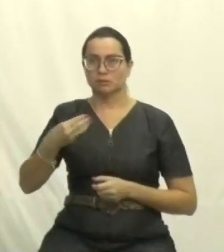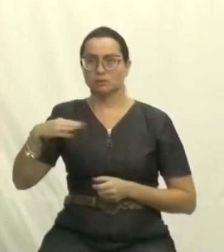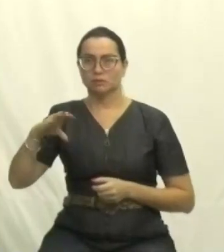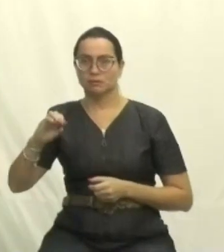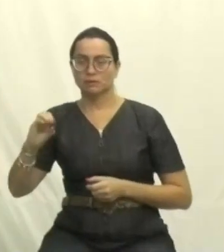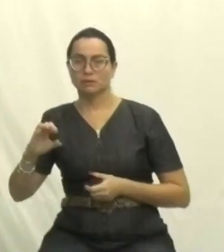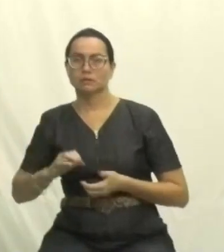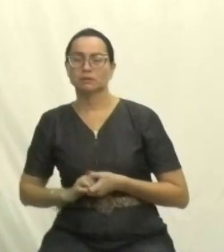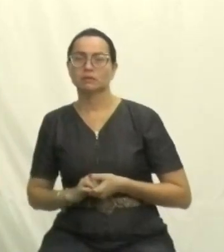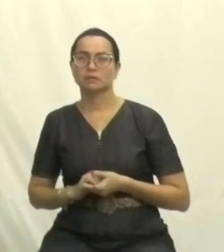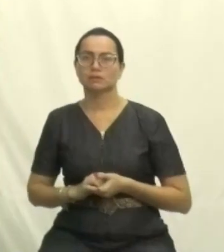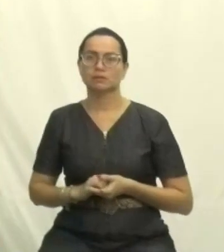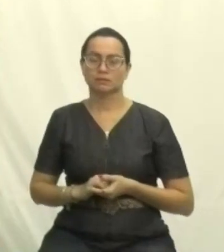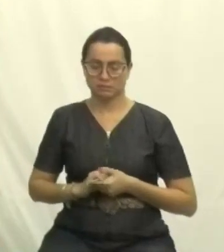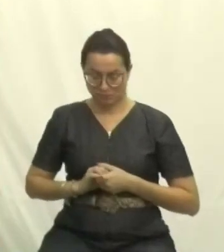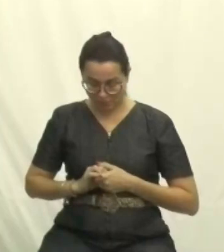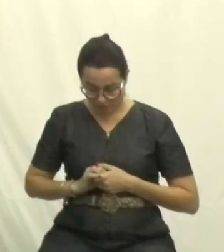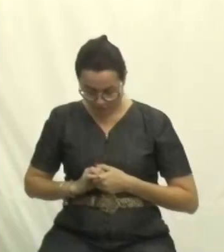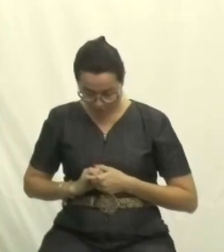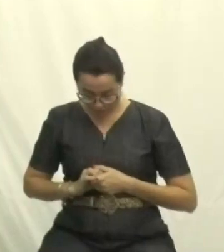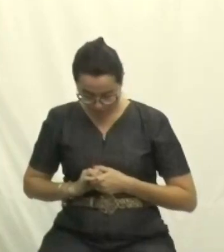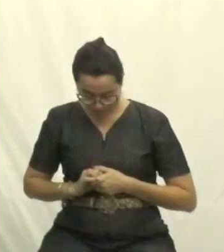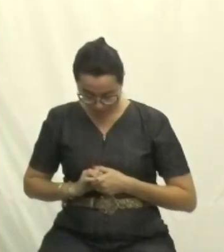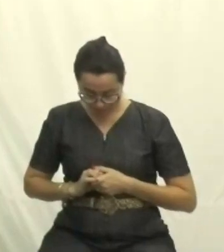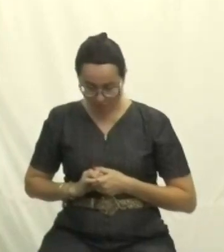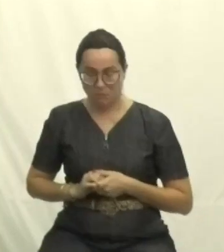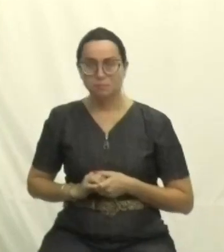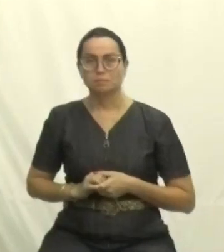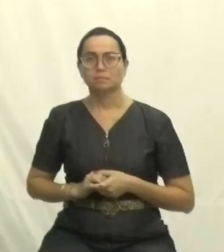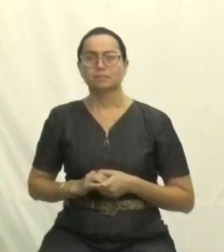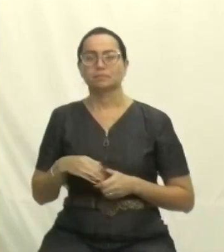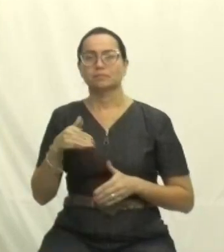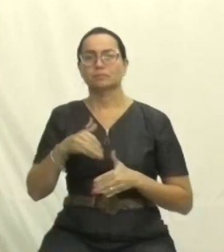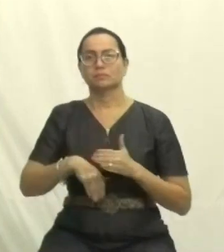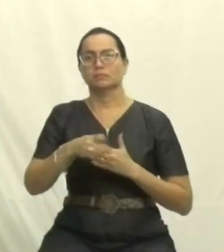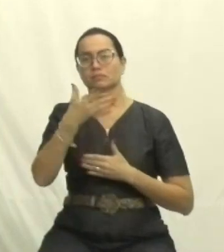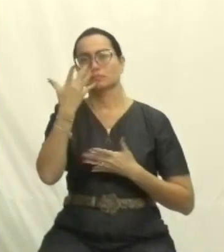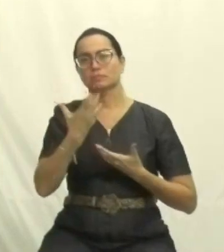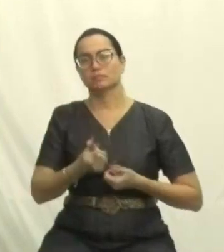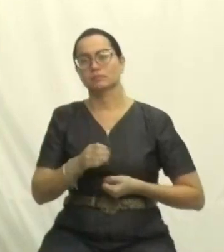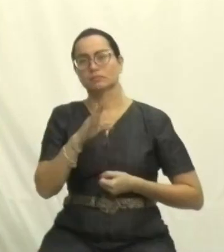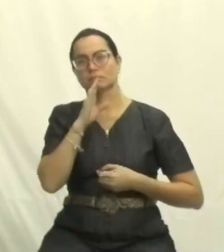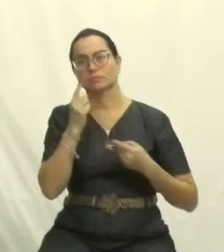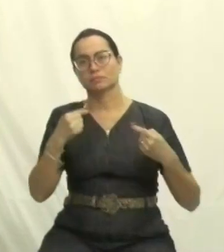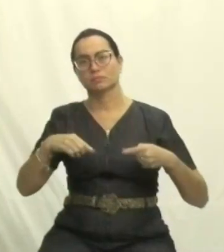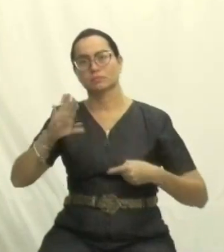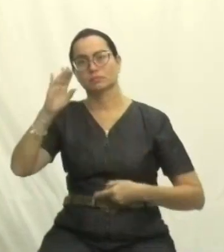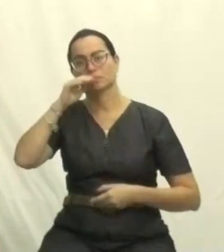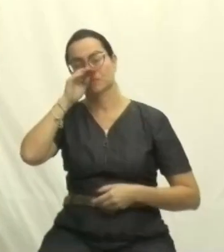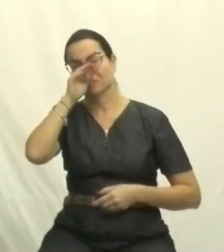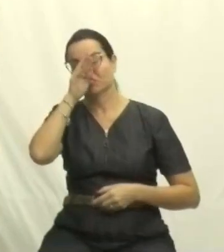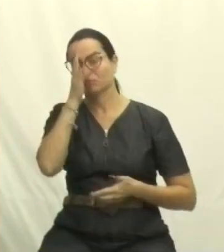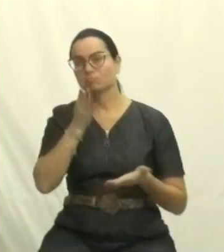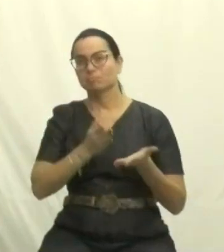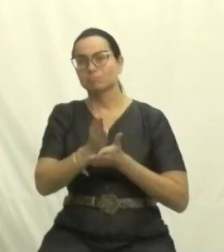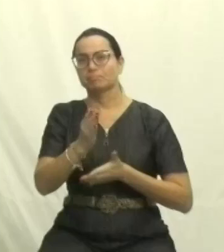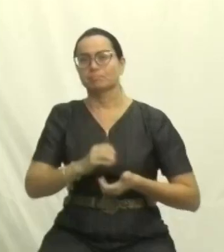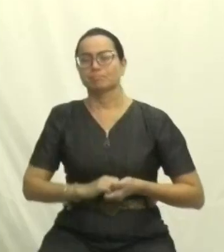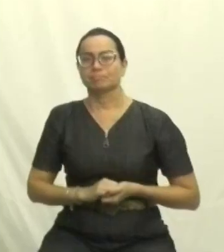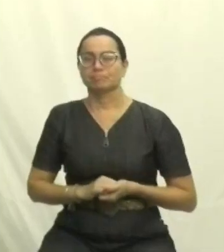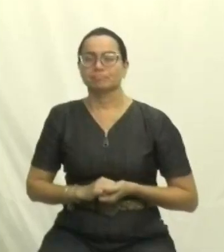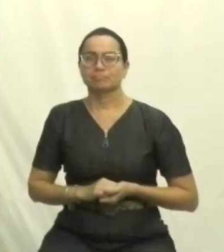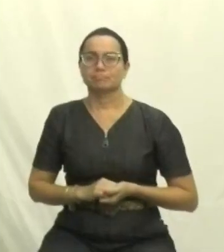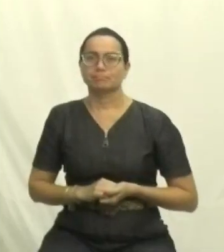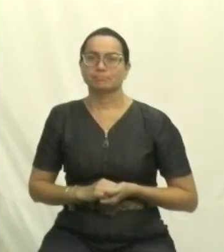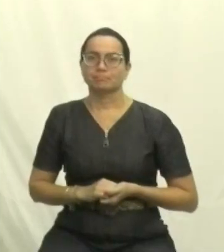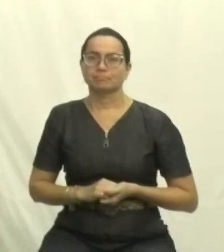em discussão. Não havendo quem queira discutir, está em votação. Os favoráveis permaneçam como estão, os contrários se manifestem. Aprovado por